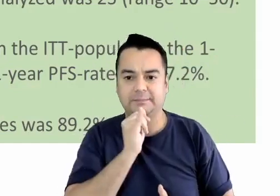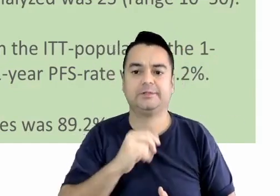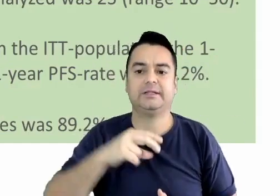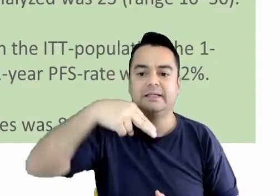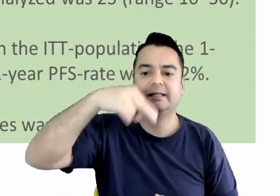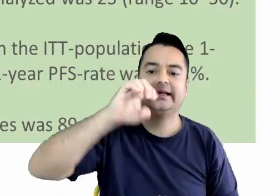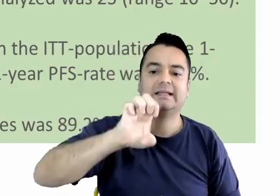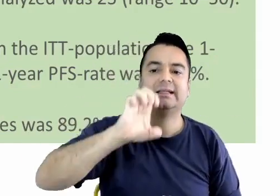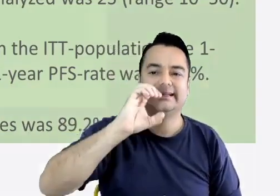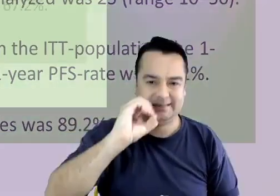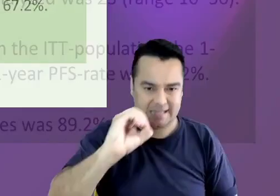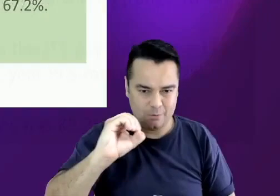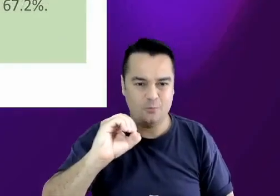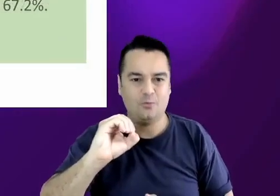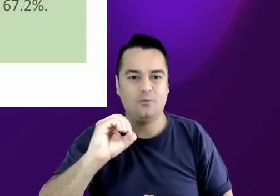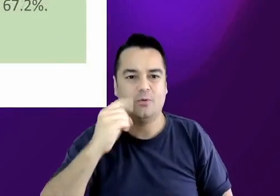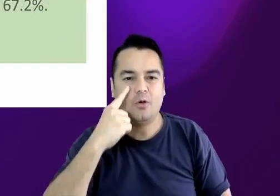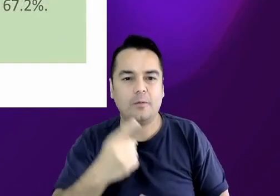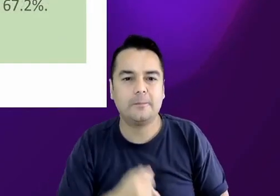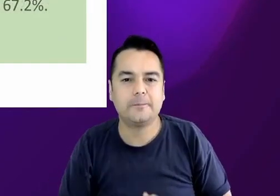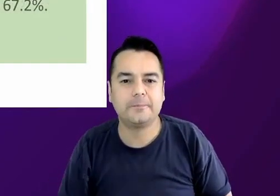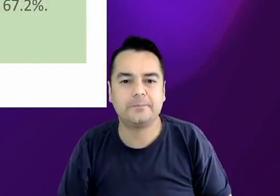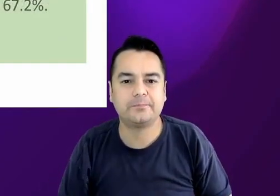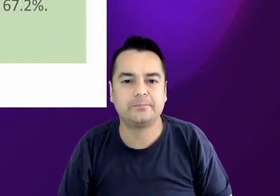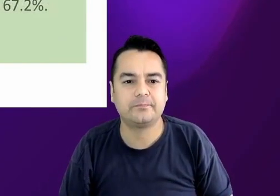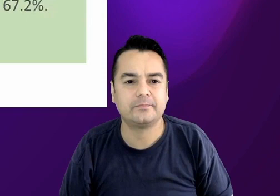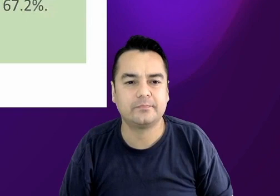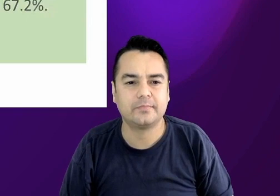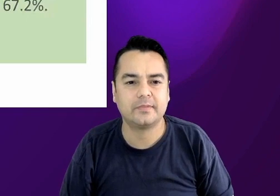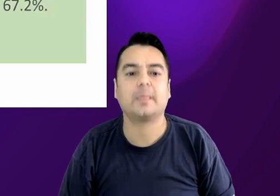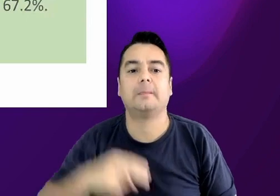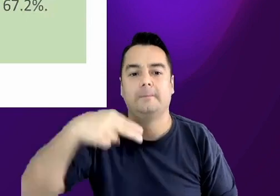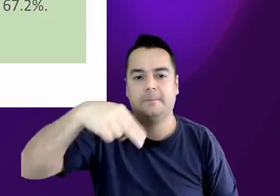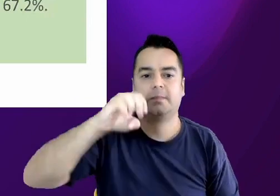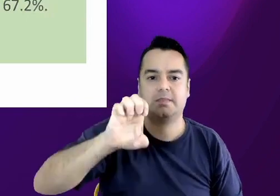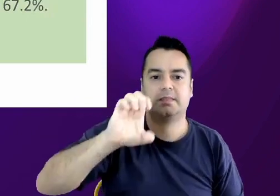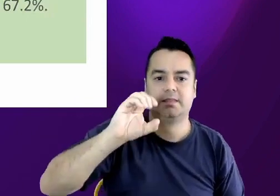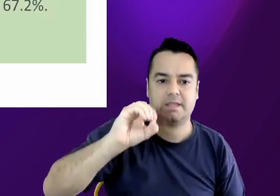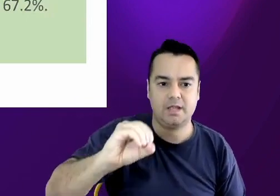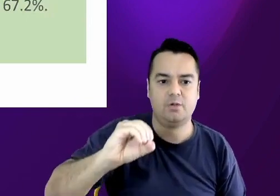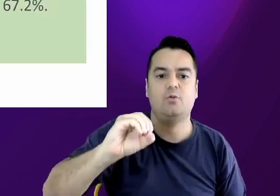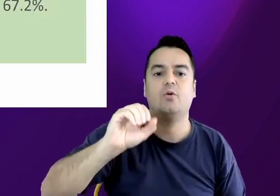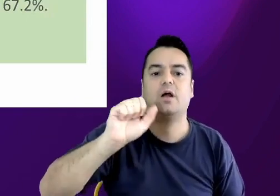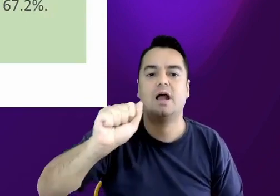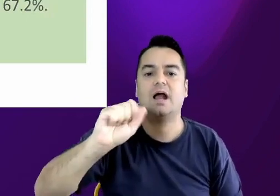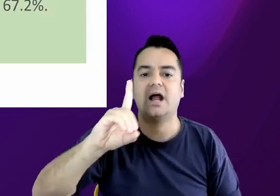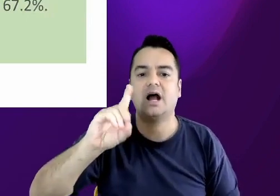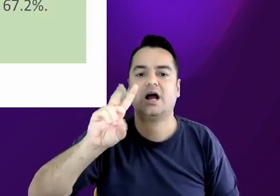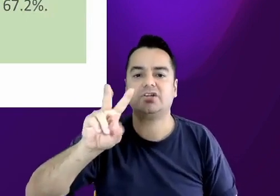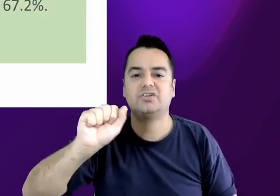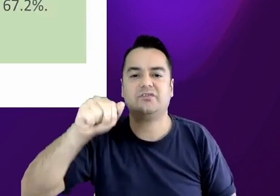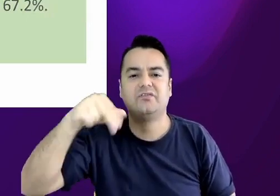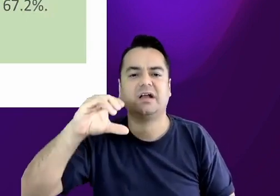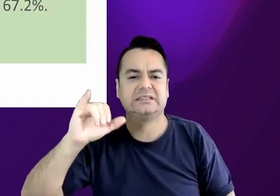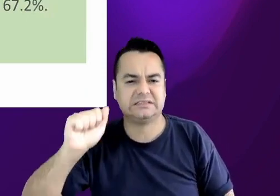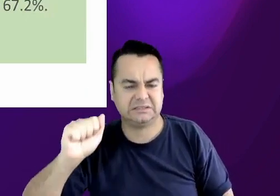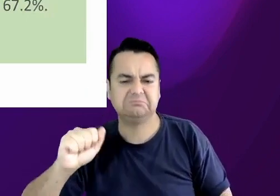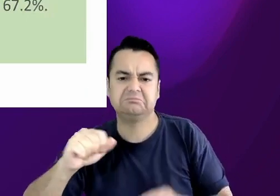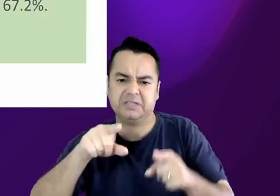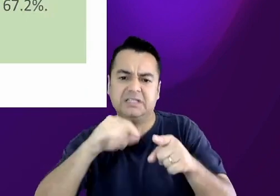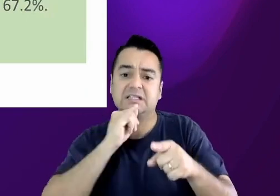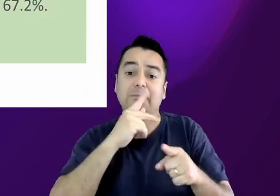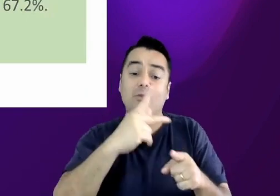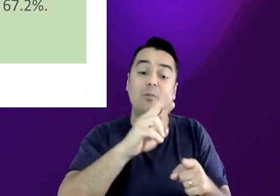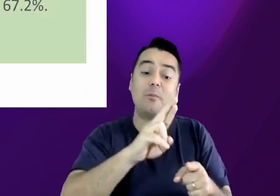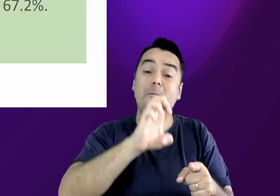ou seja, trazer todo o tratamento do FLOT apenas para o pré-operatório, para